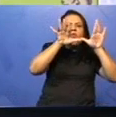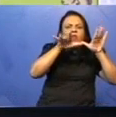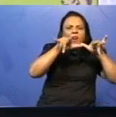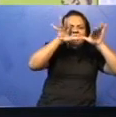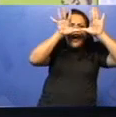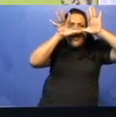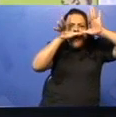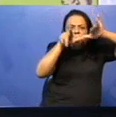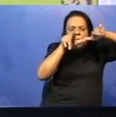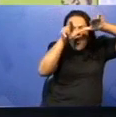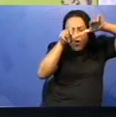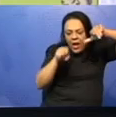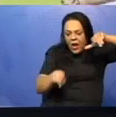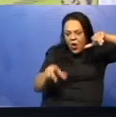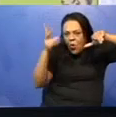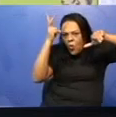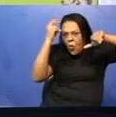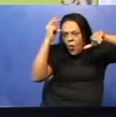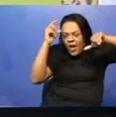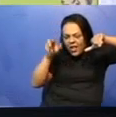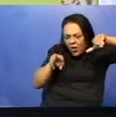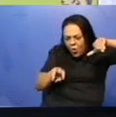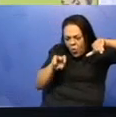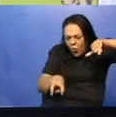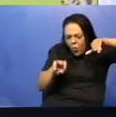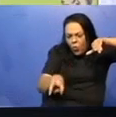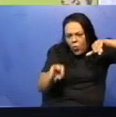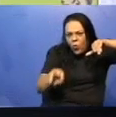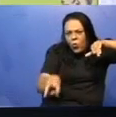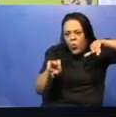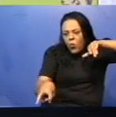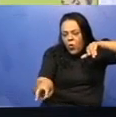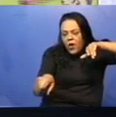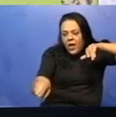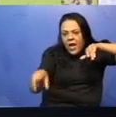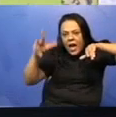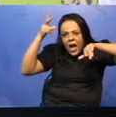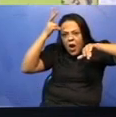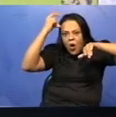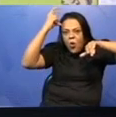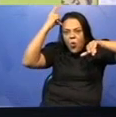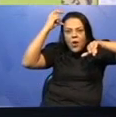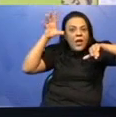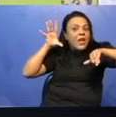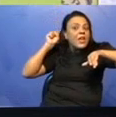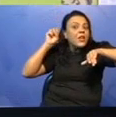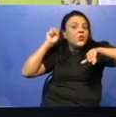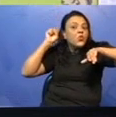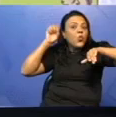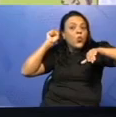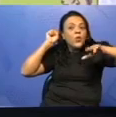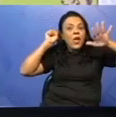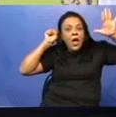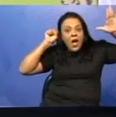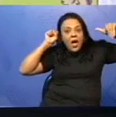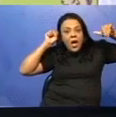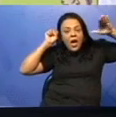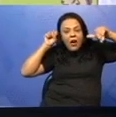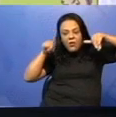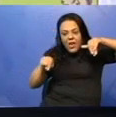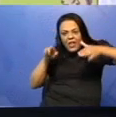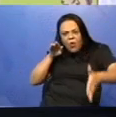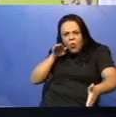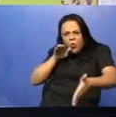mais eficiência? Certamente o de orelha longa, porque ele vai ouvir a aproximação da ave e vai